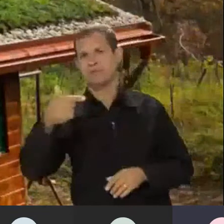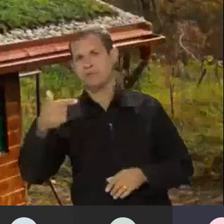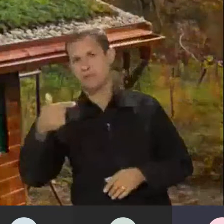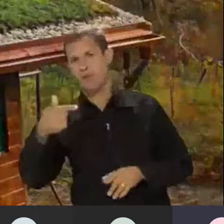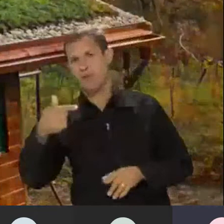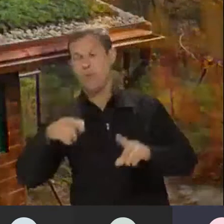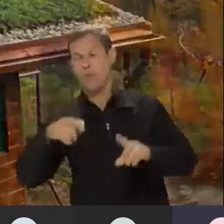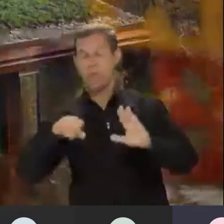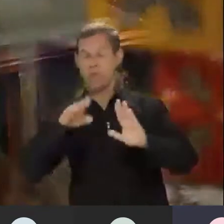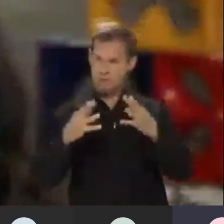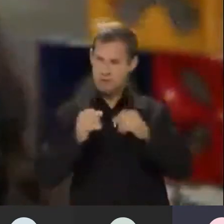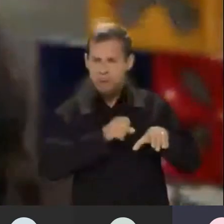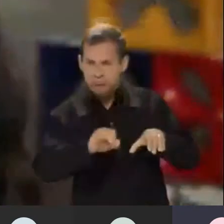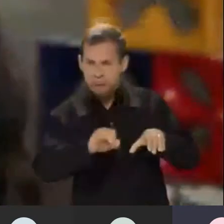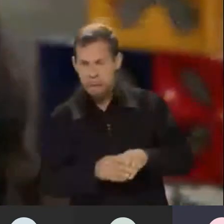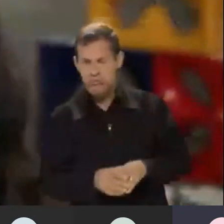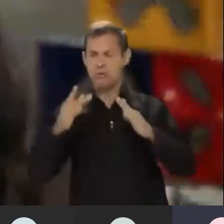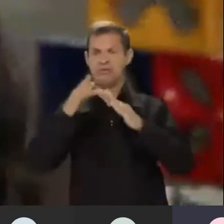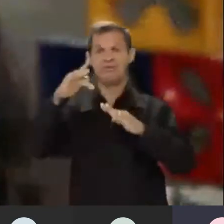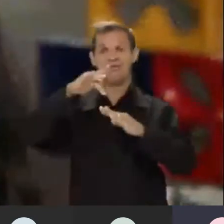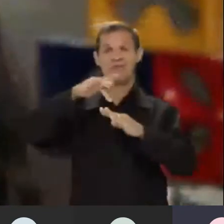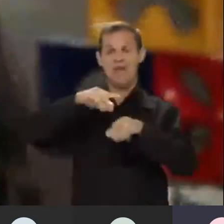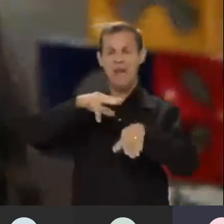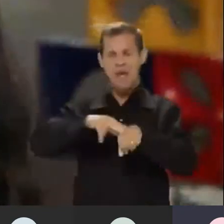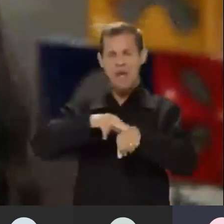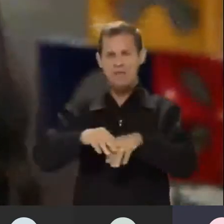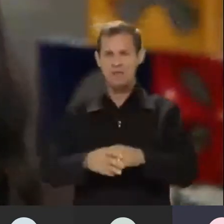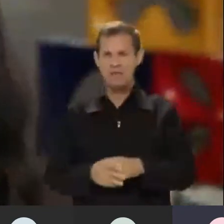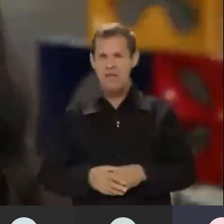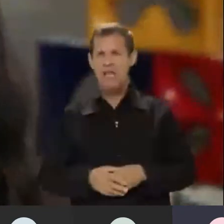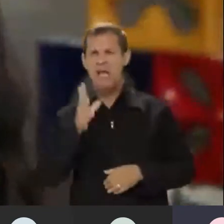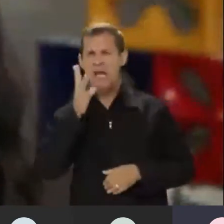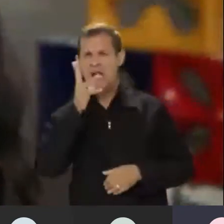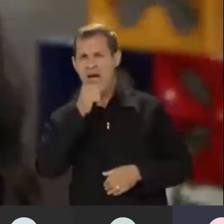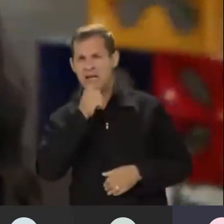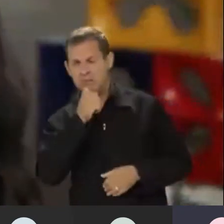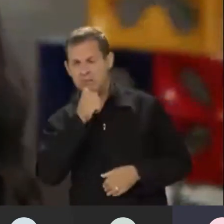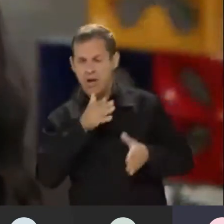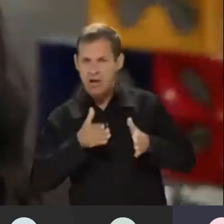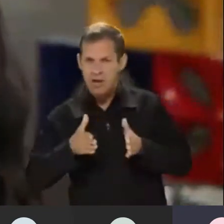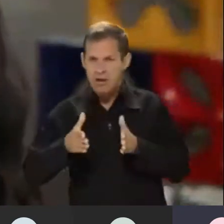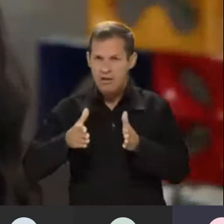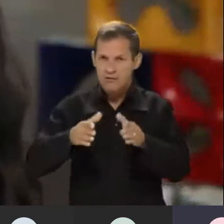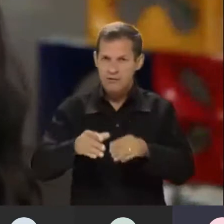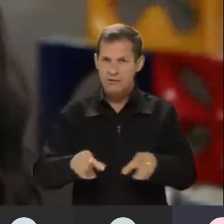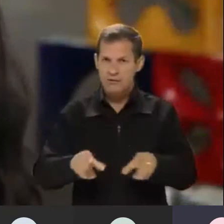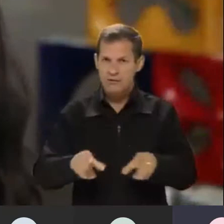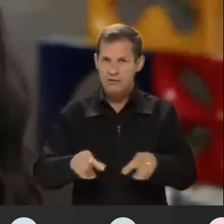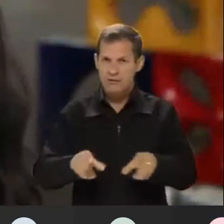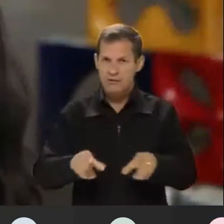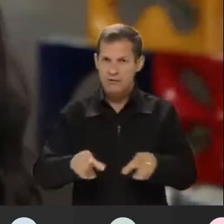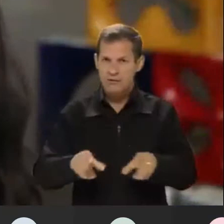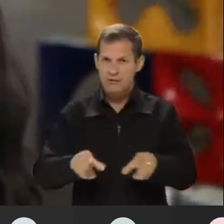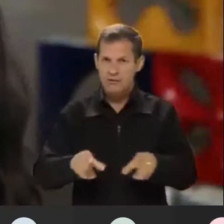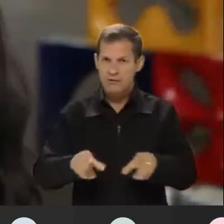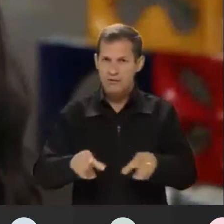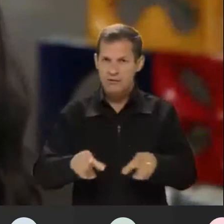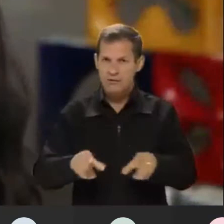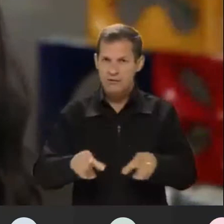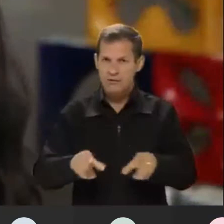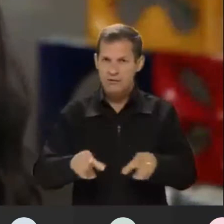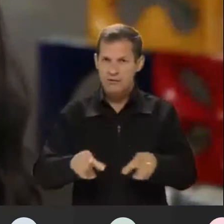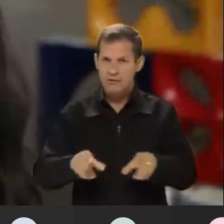O processo de escoamento na água nos telhados verdes ajuda a retardar o caminho das águas até as galerias,